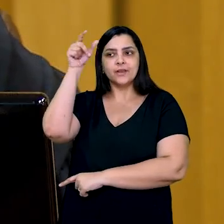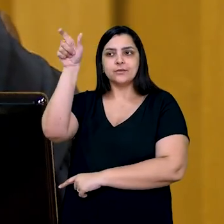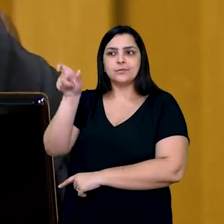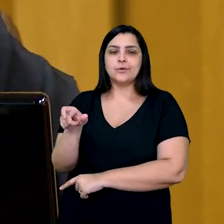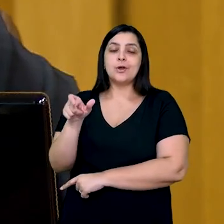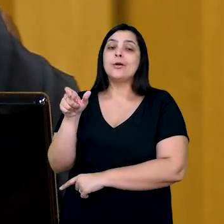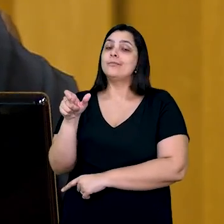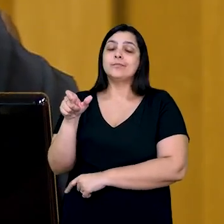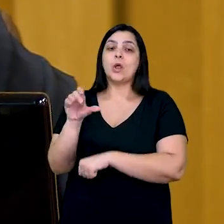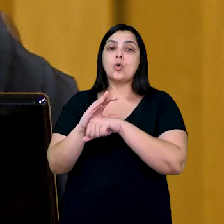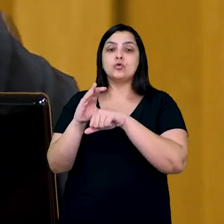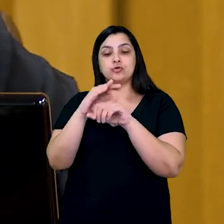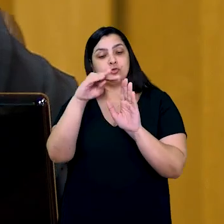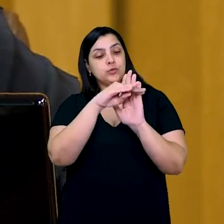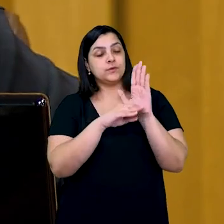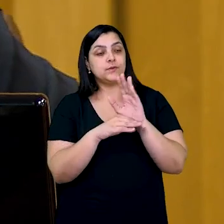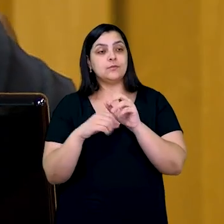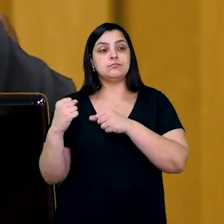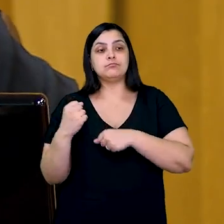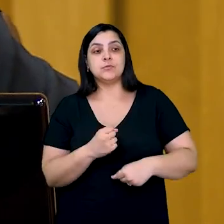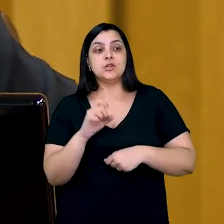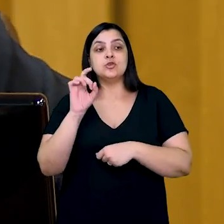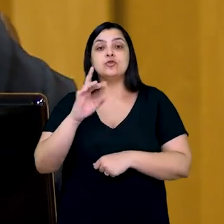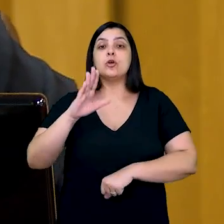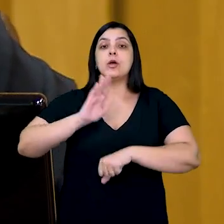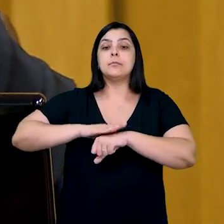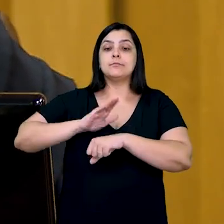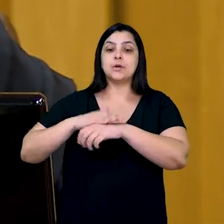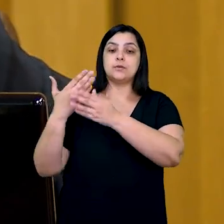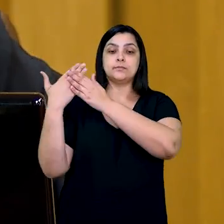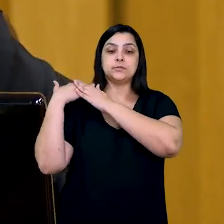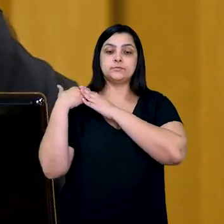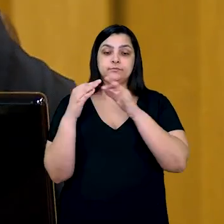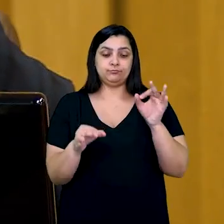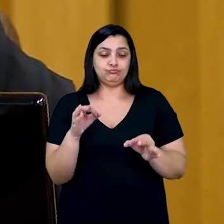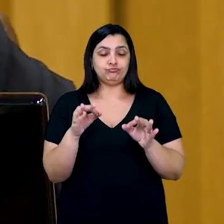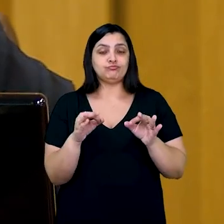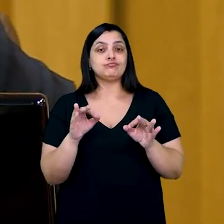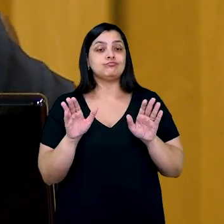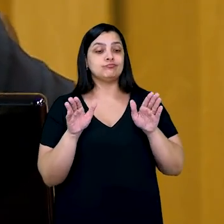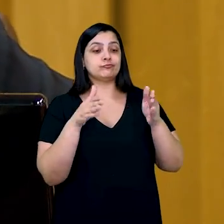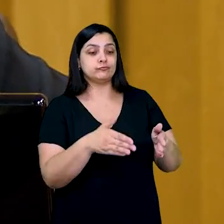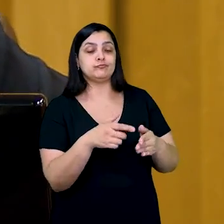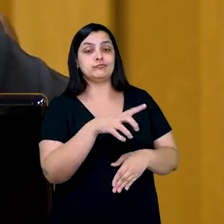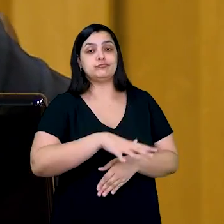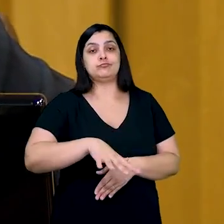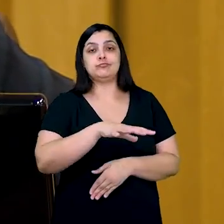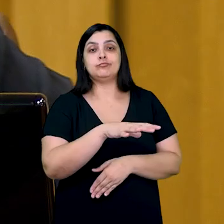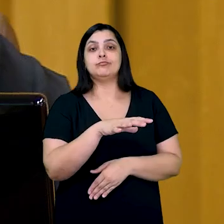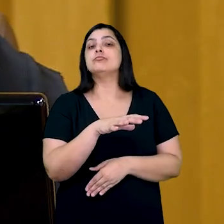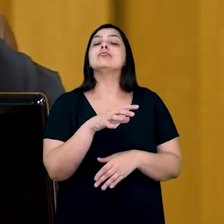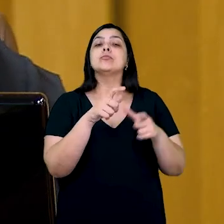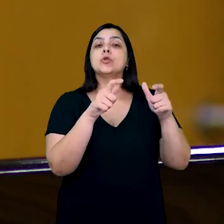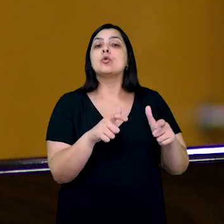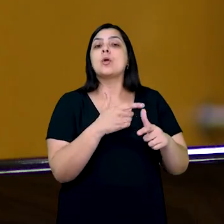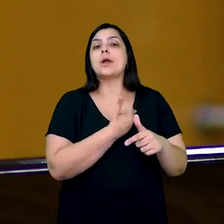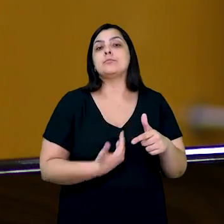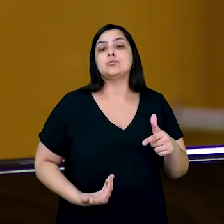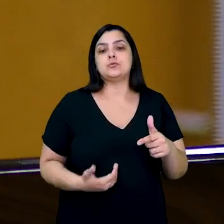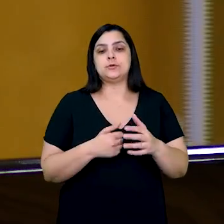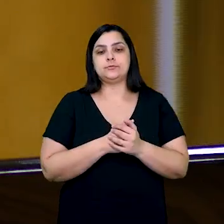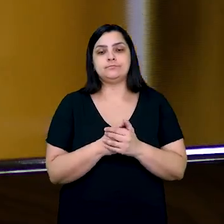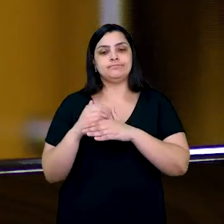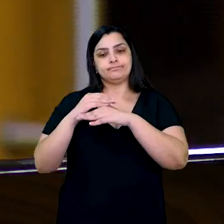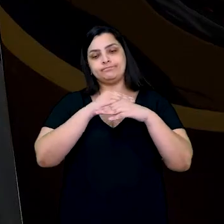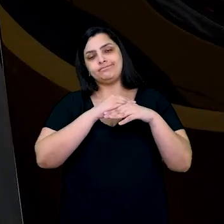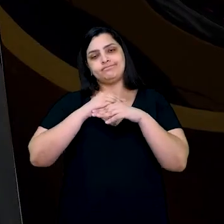é que a Constituição da República atribui à Justiça Comum a competência para julgamentos que envolvam esses agentes públicos. A decisão